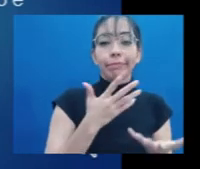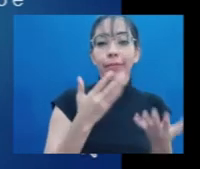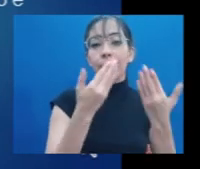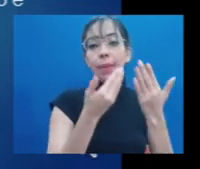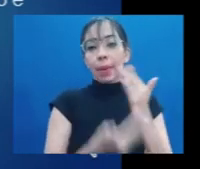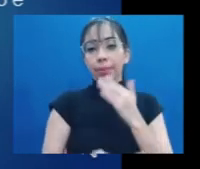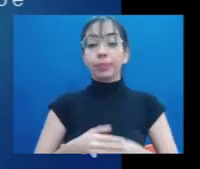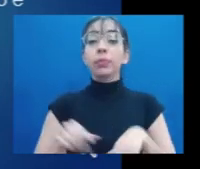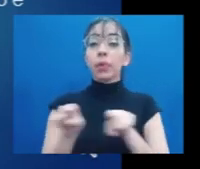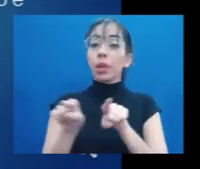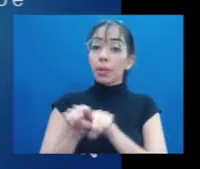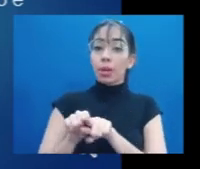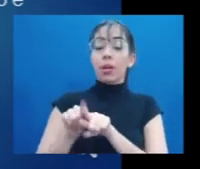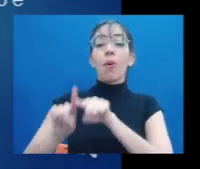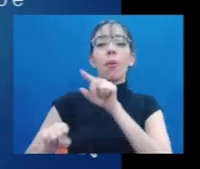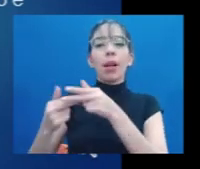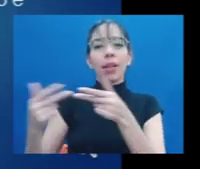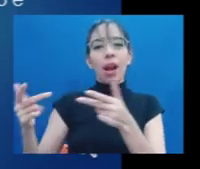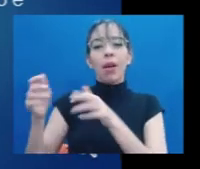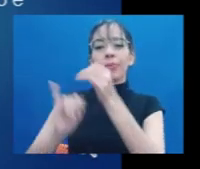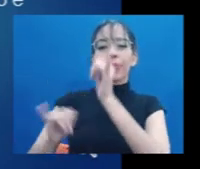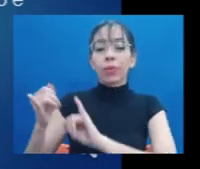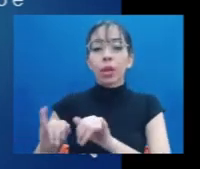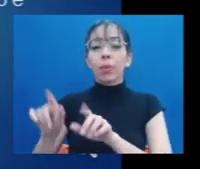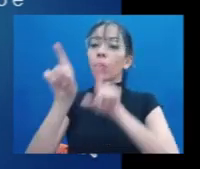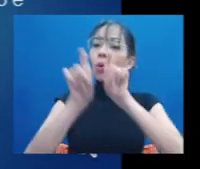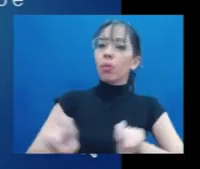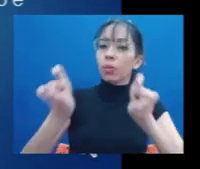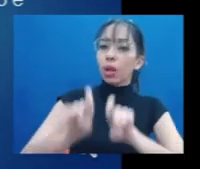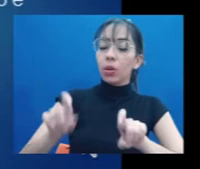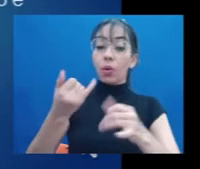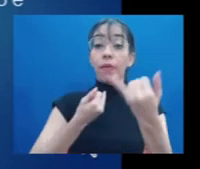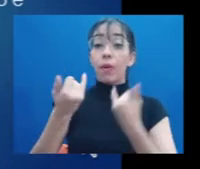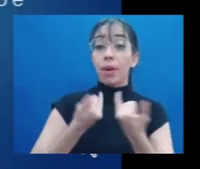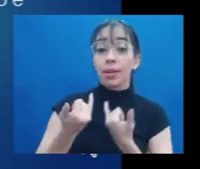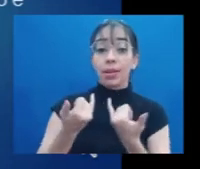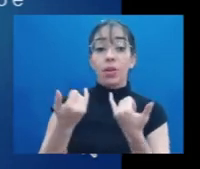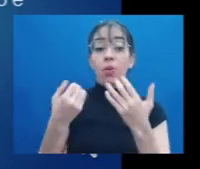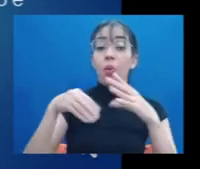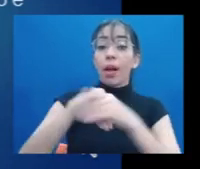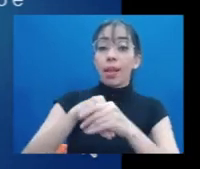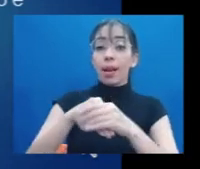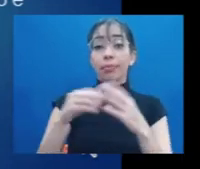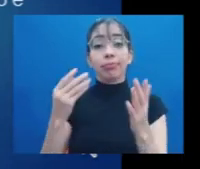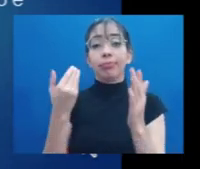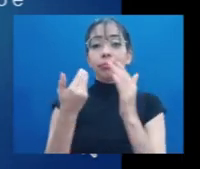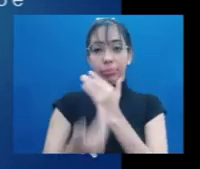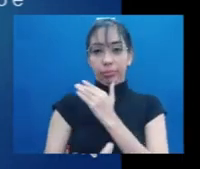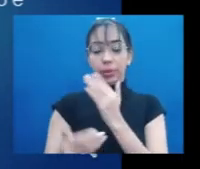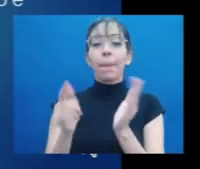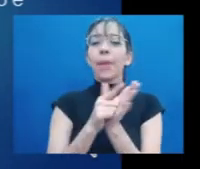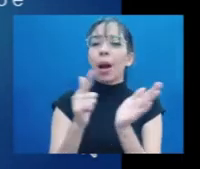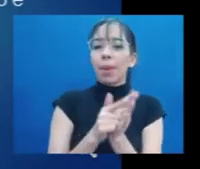trabalho não pode mais ser conduzido, né? Muito, muito triste. Equipamentos de laboratório foram perdidos e computadores que tinham ali